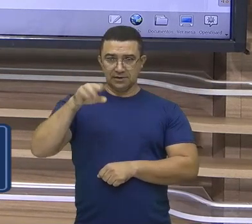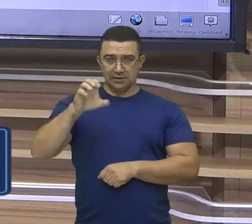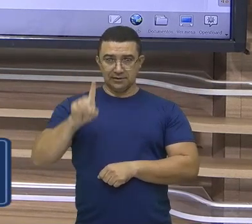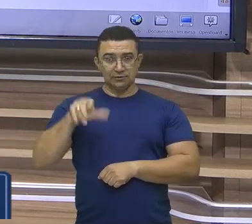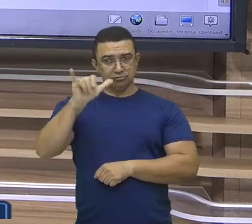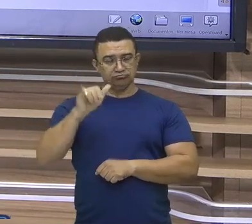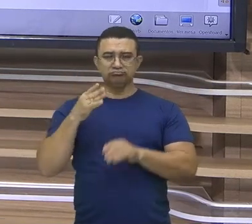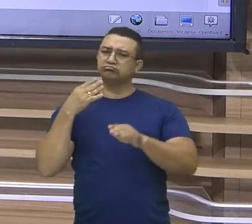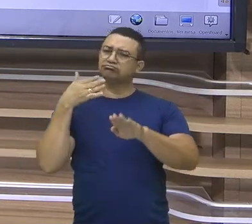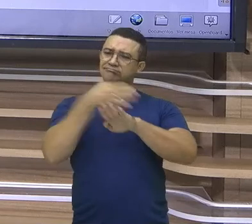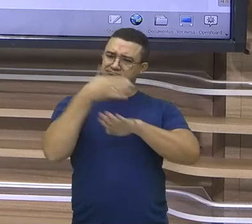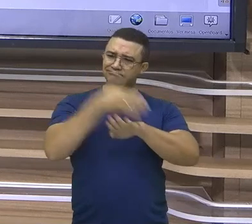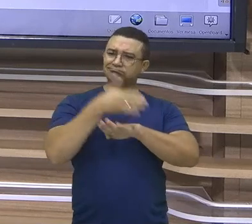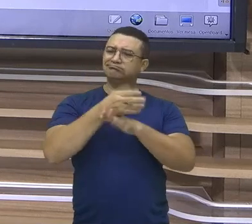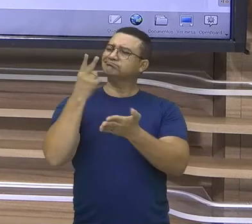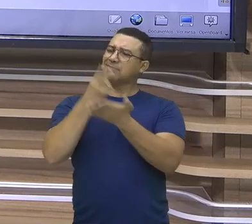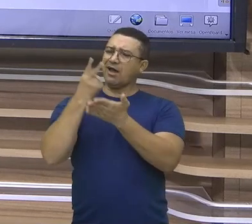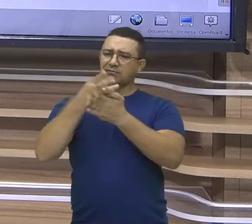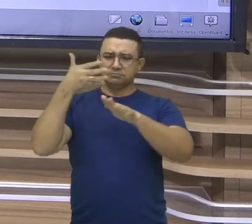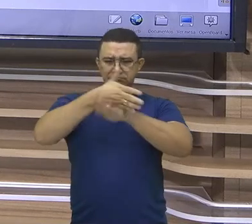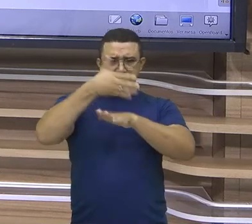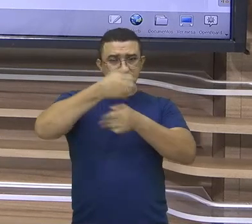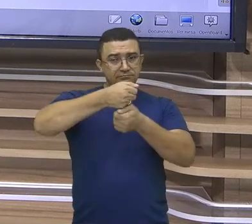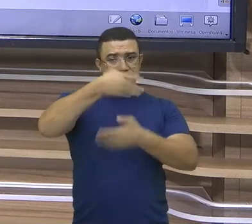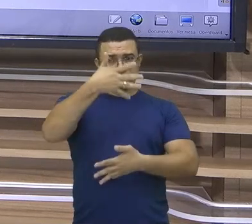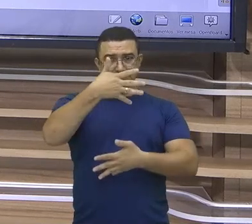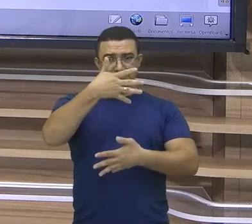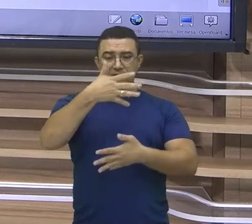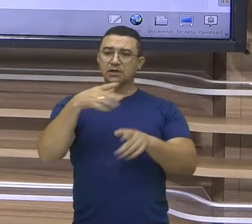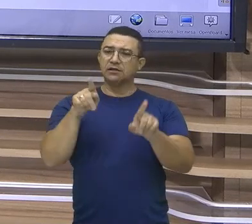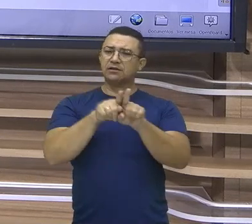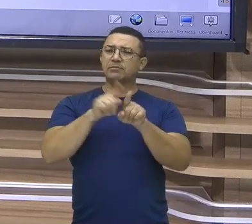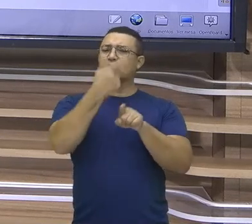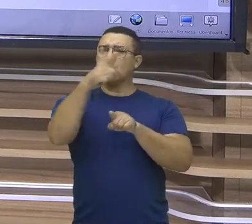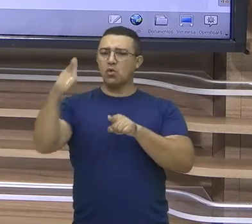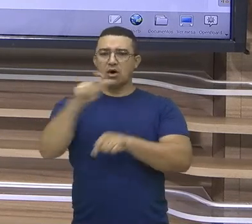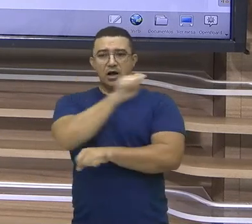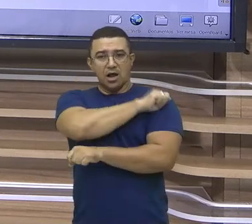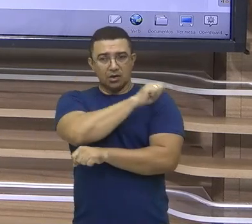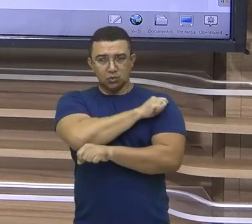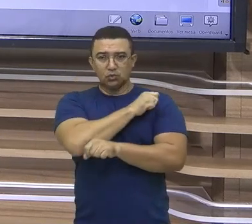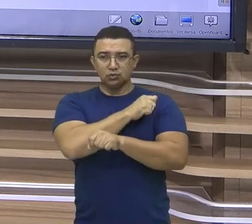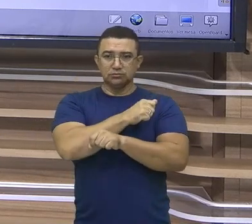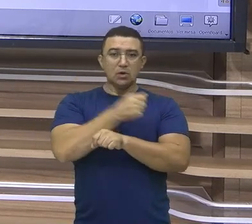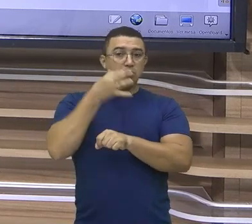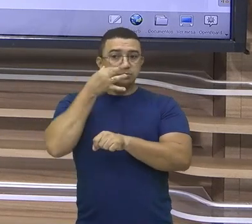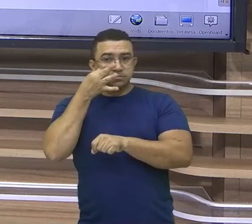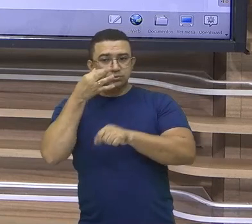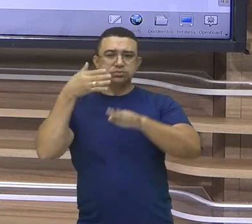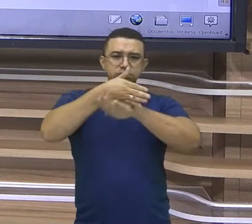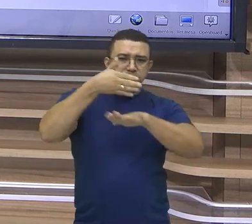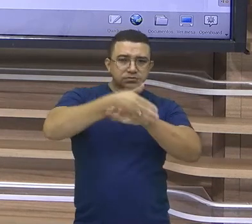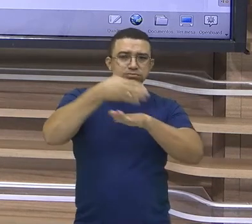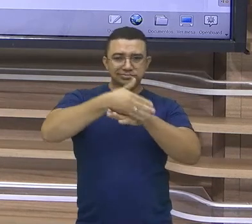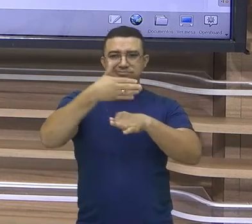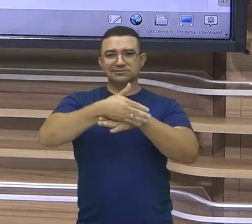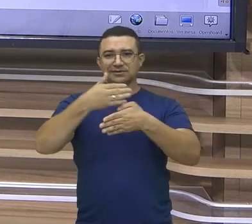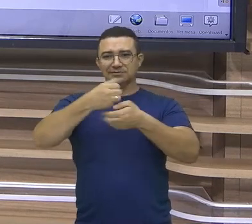e para todos aqueles ali que estão participando, né? Estão acompanhando, mas não estão necessariamente aí participando no chat,